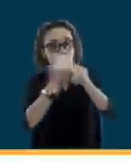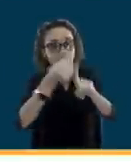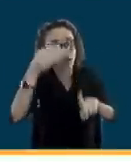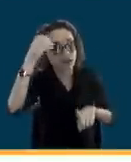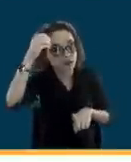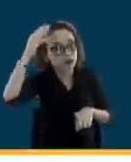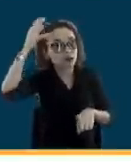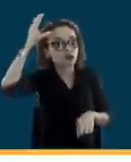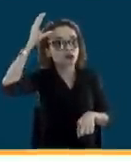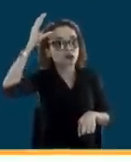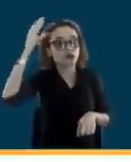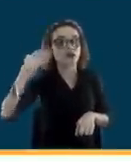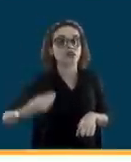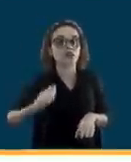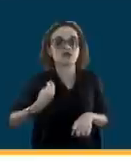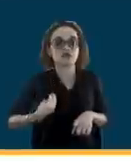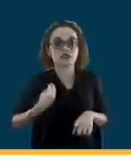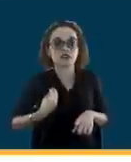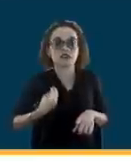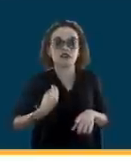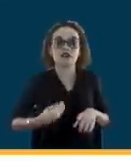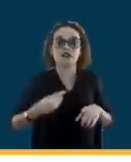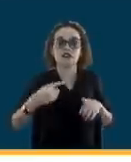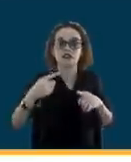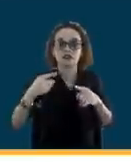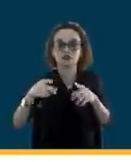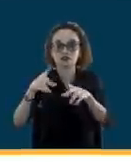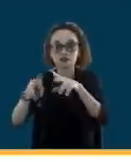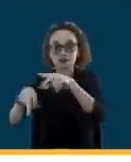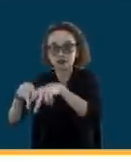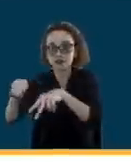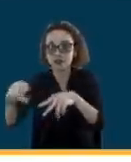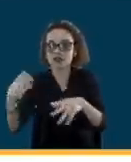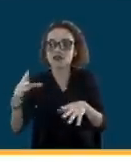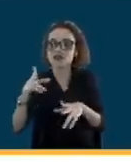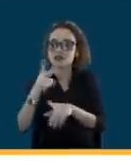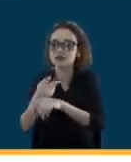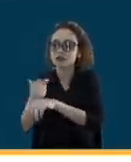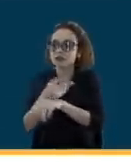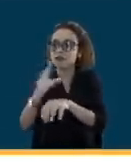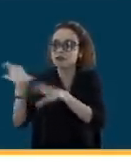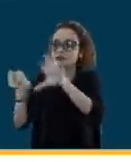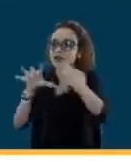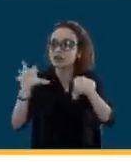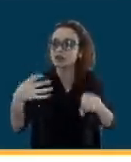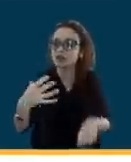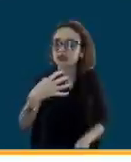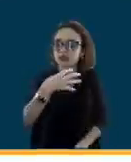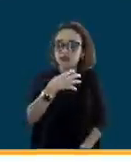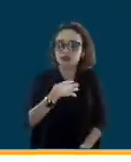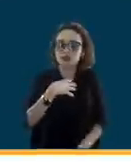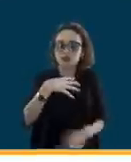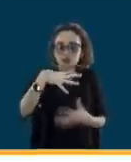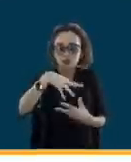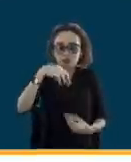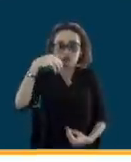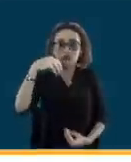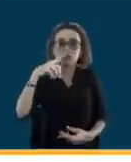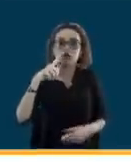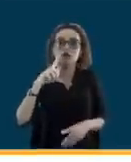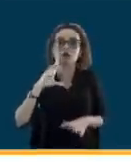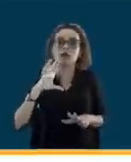e peregrinações em busca de um sentido espiritual. Mas foi junto ao